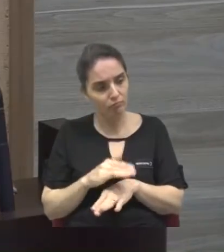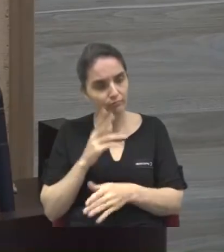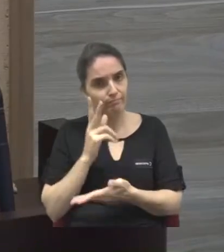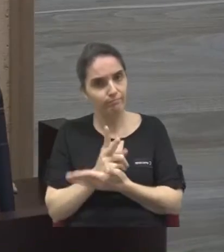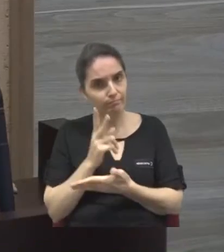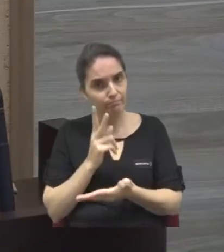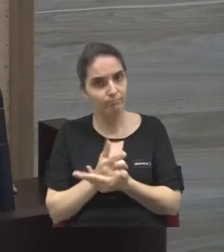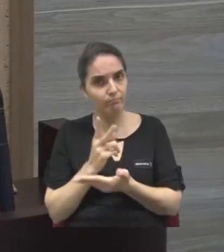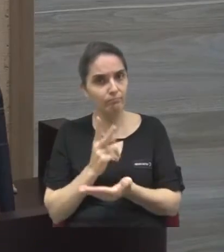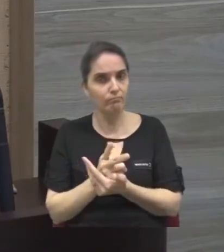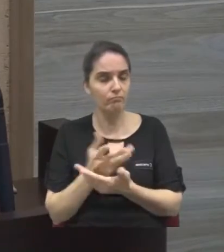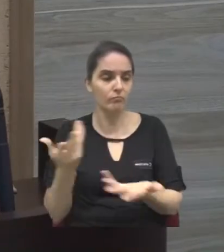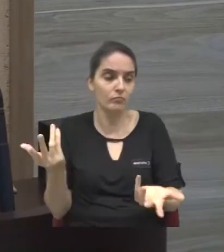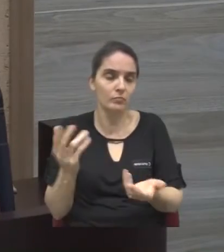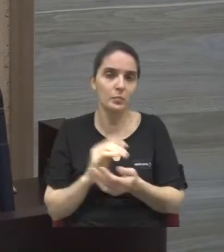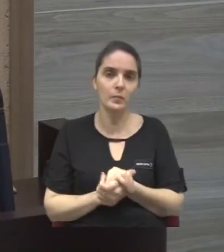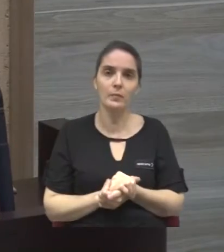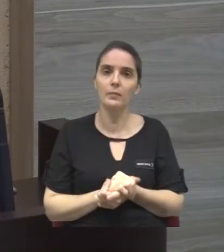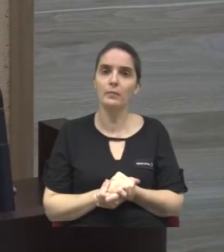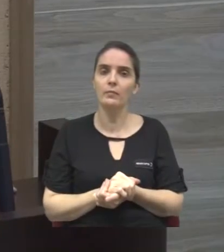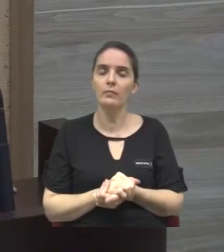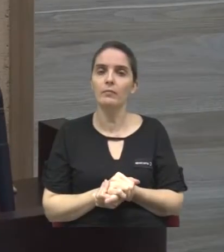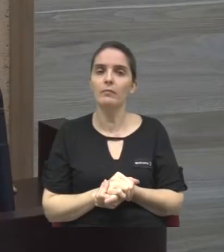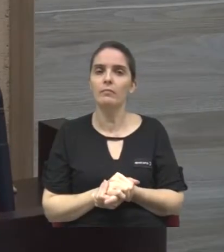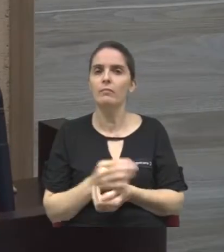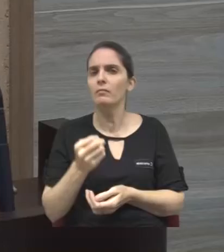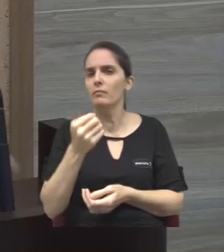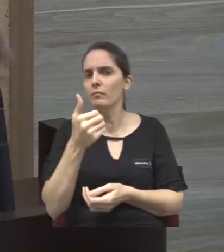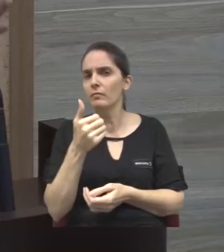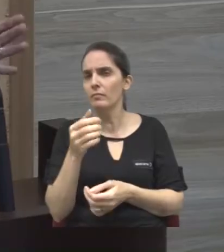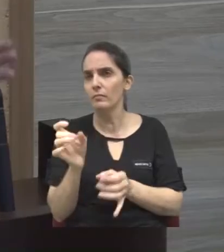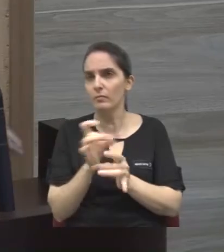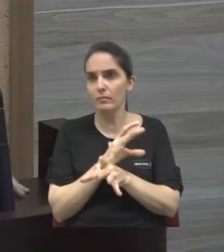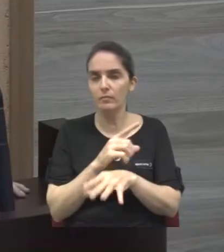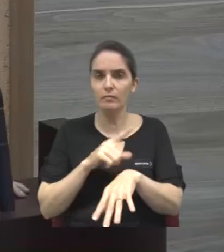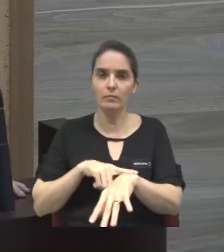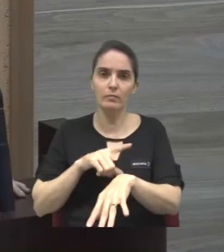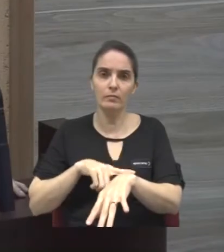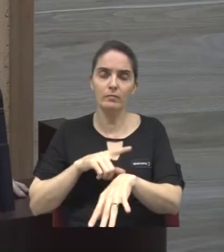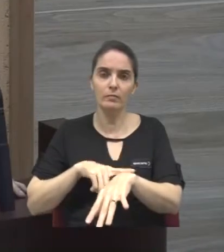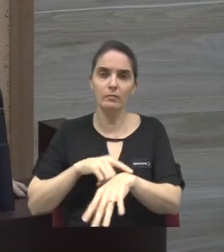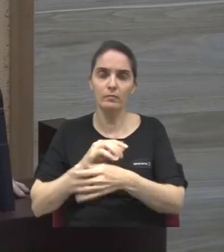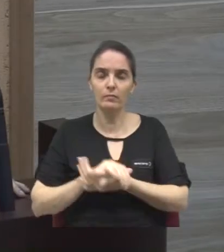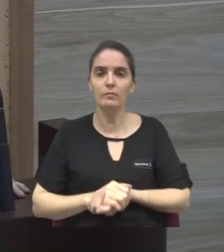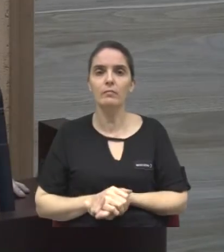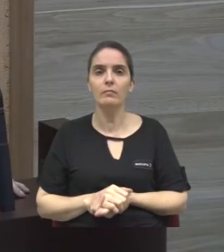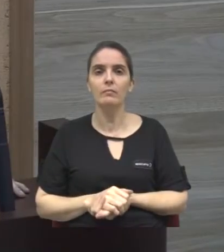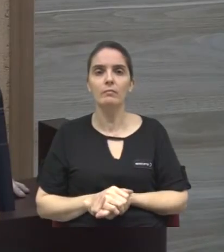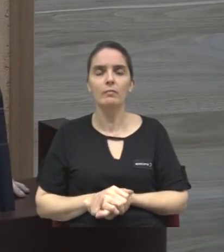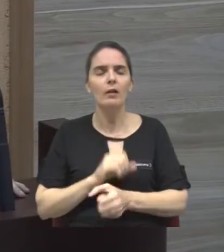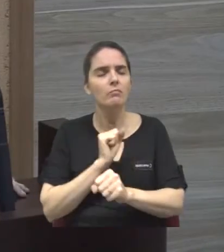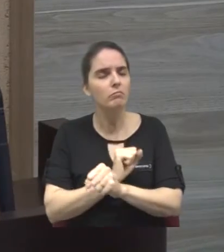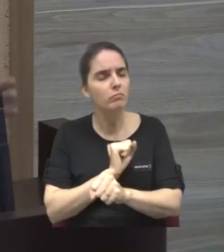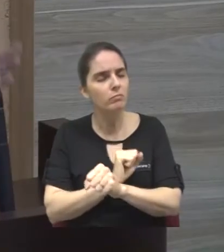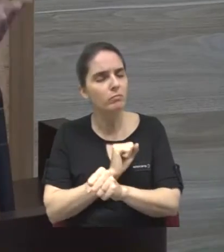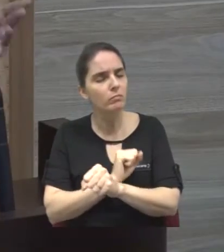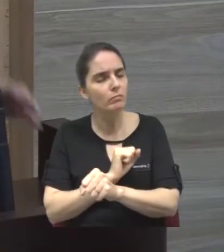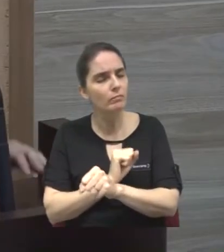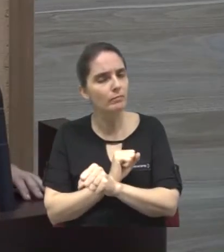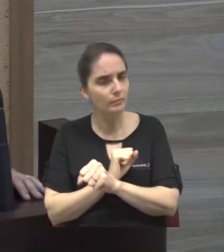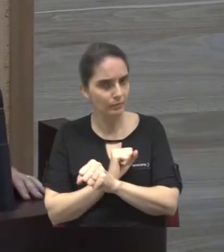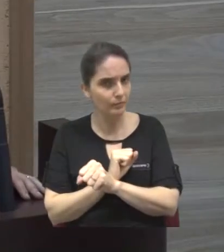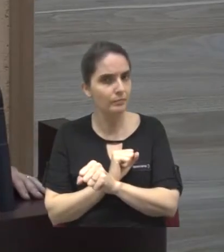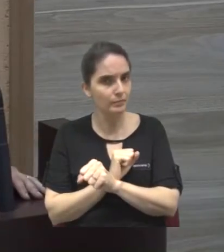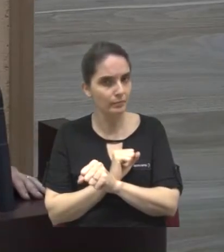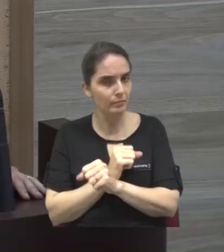Ainda me valendo dos últimos minutos finais dessa tão esperada forma de usar